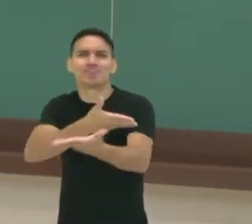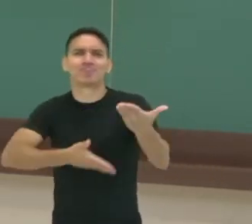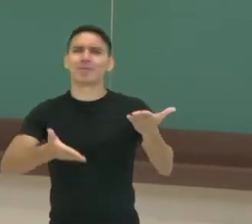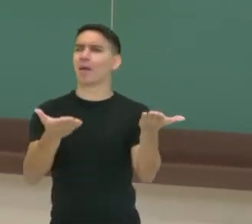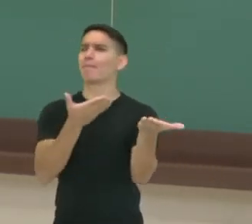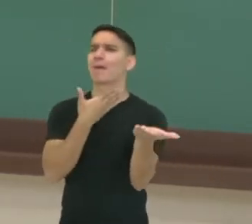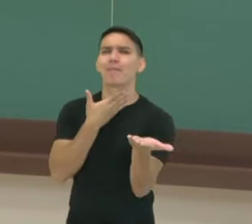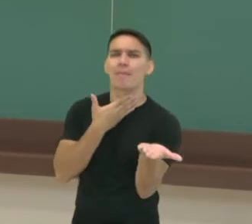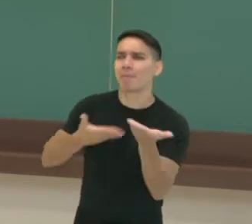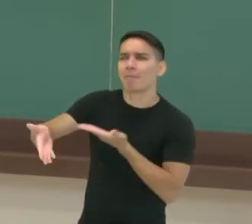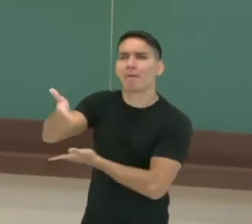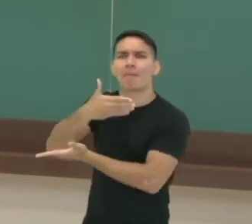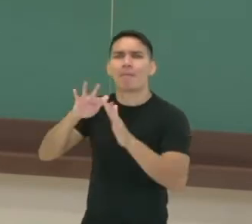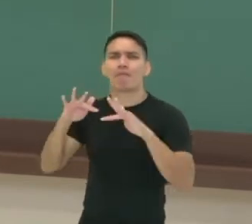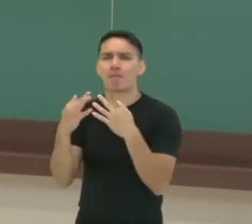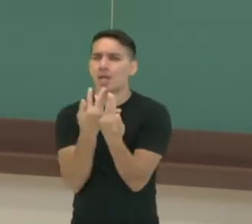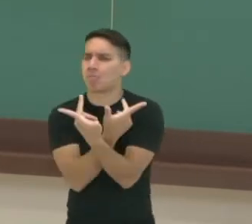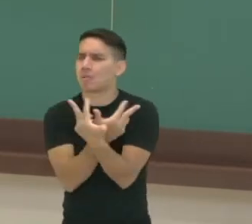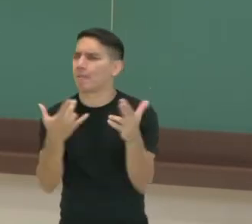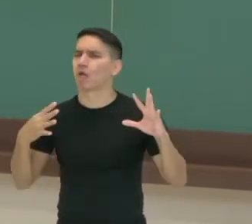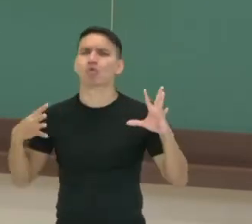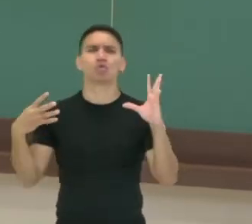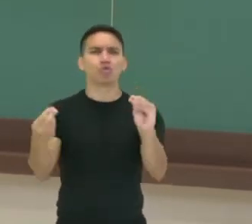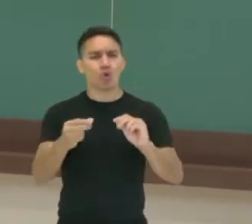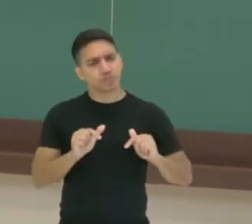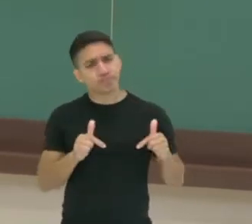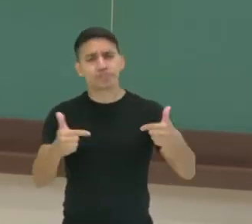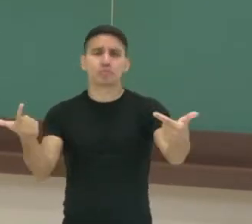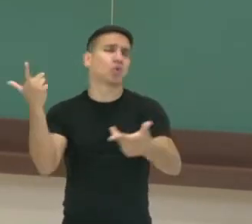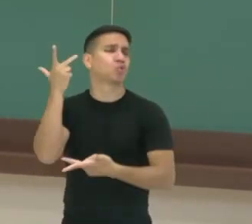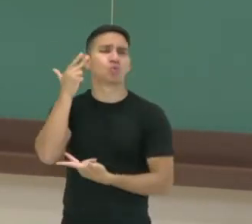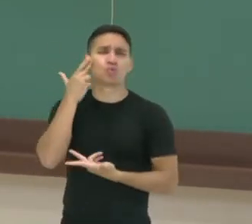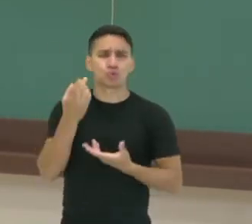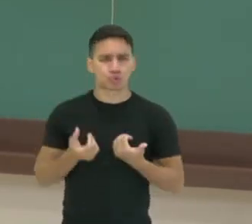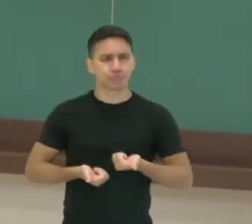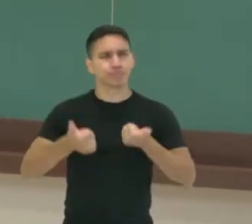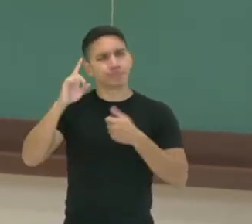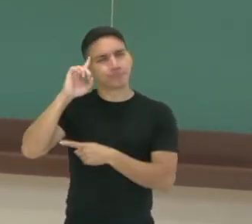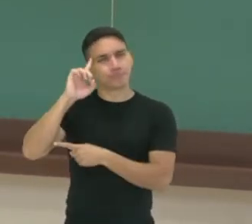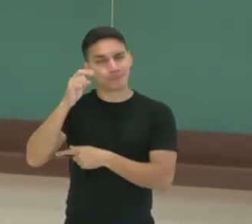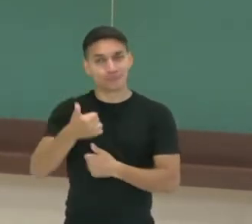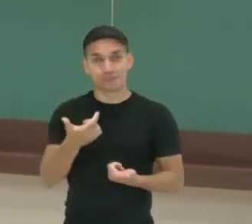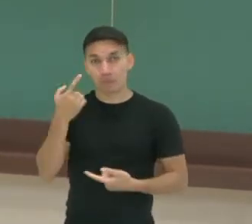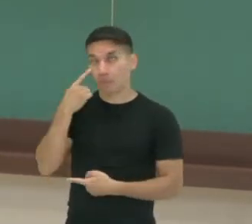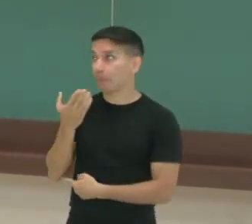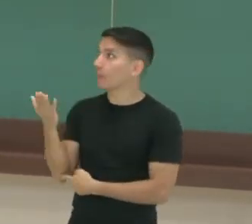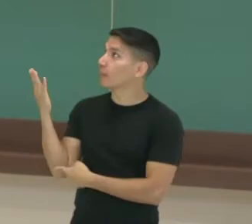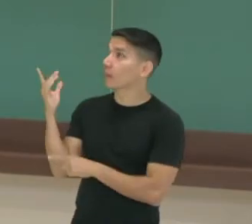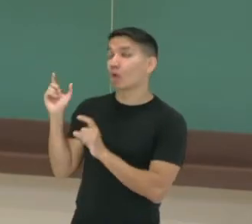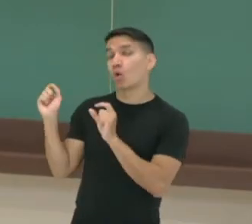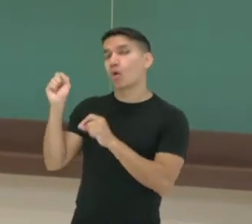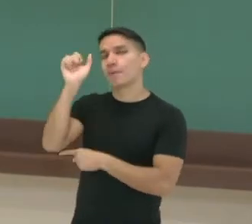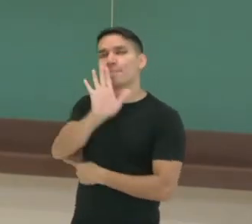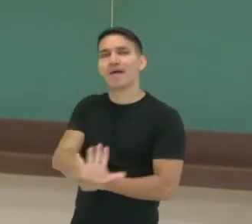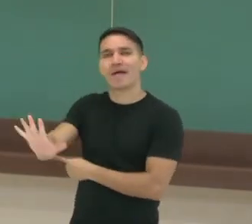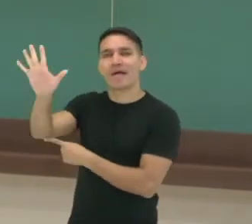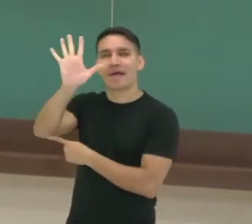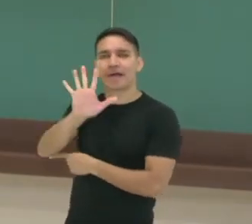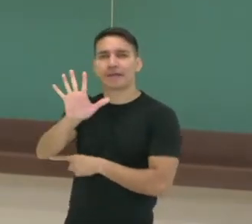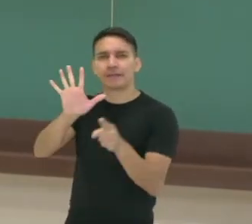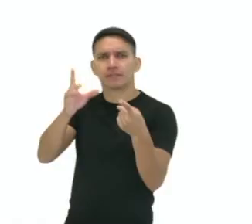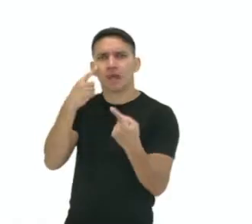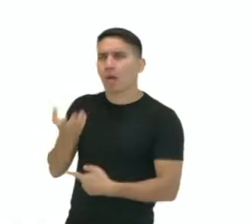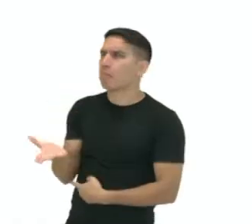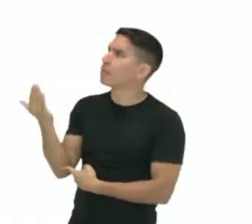nossos familiares e fazer todas as atividades do dia a dia. Então vamos dar uma olhada nessa imagem. Repare